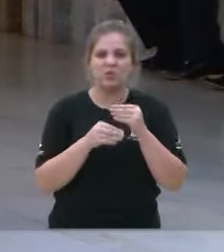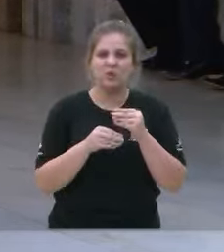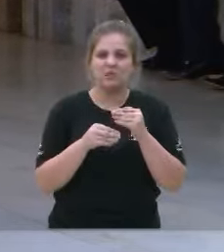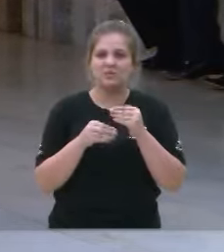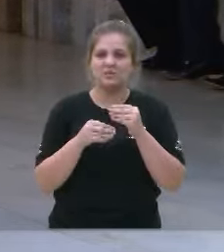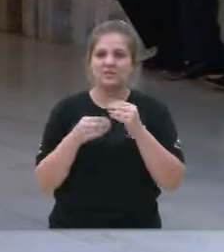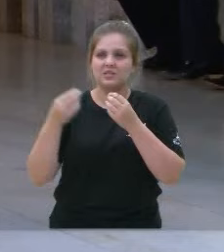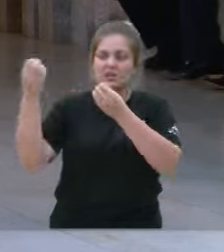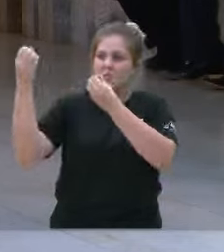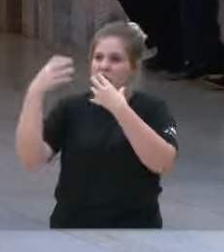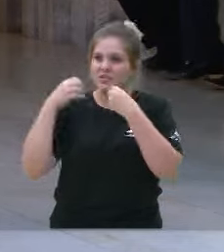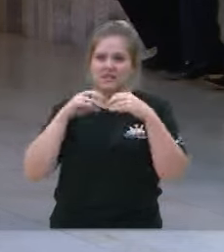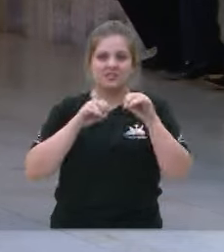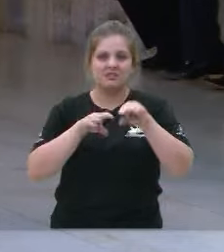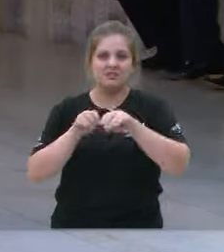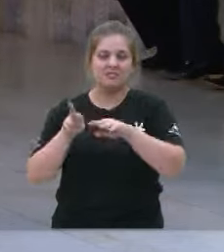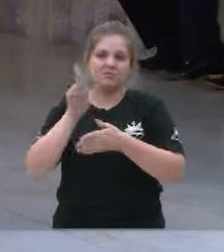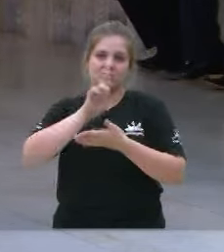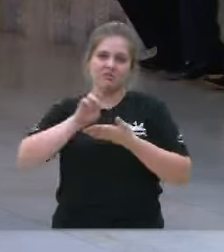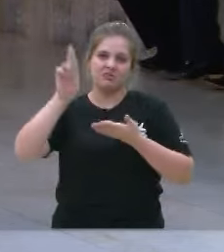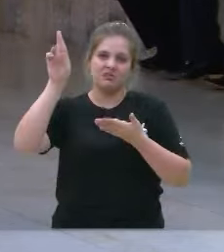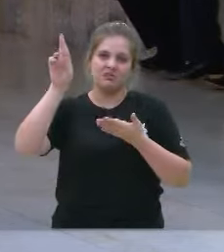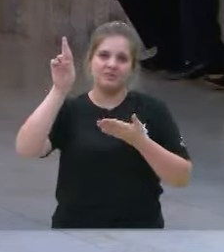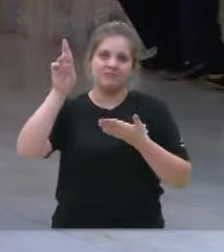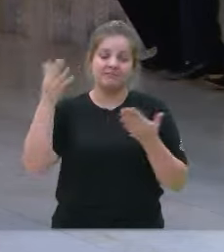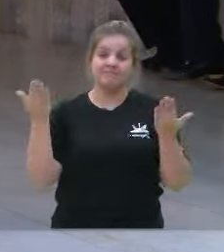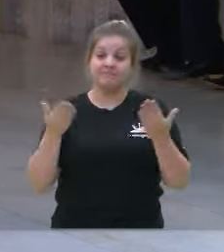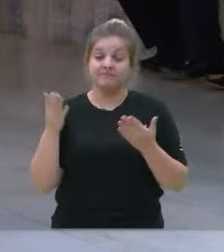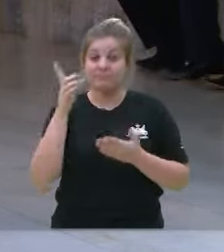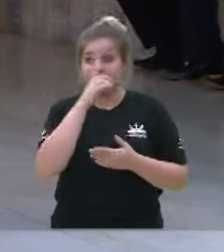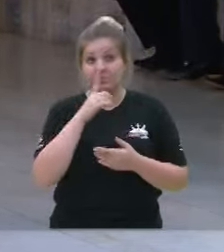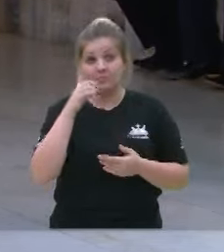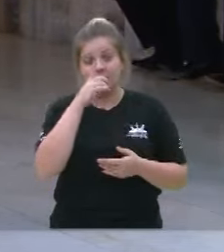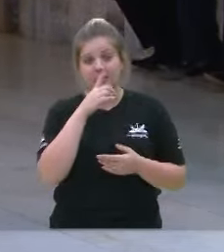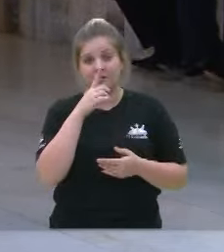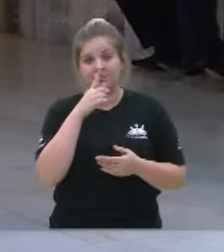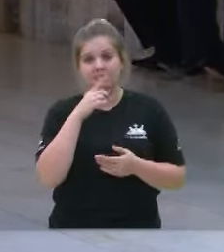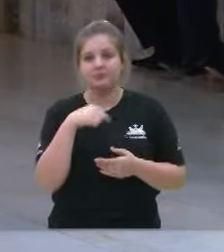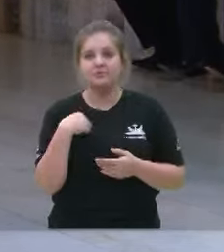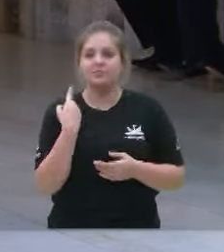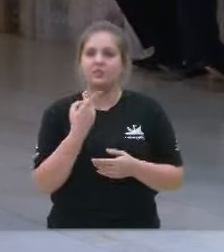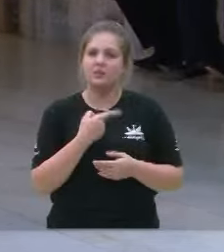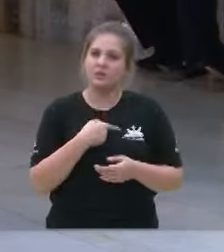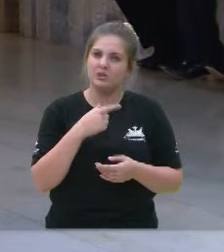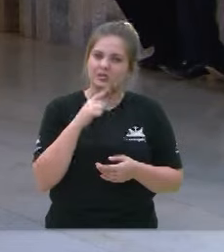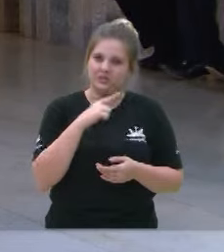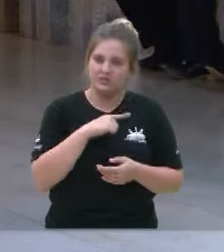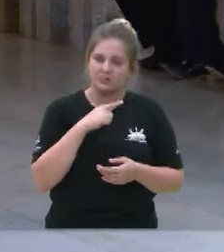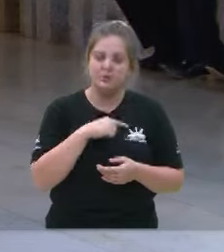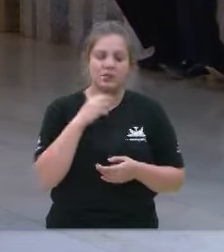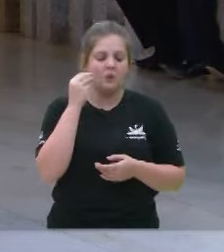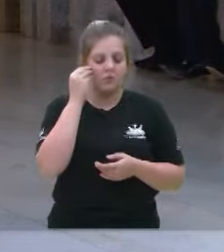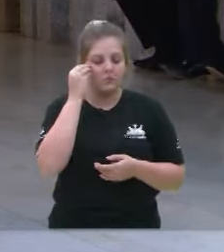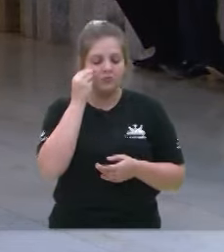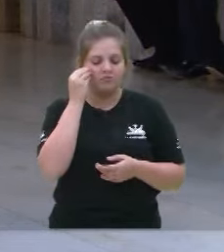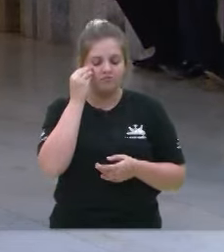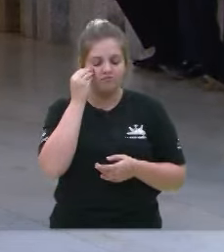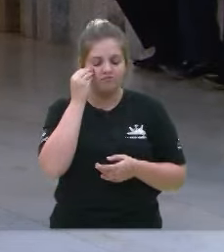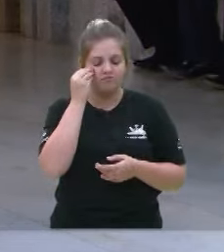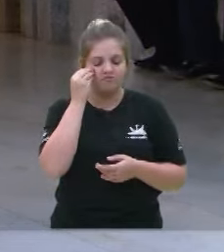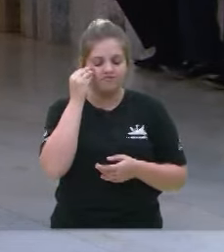ensinamentos do Senhor e neste domingo temos esta oportunidade de